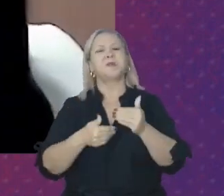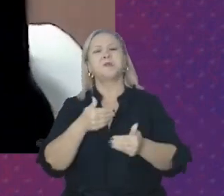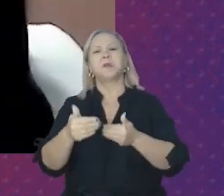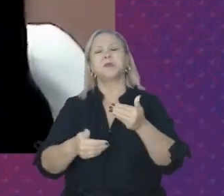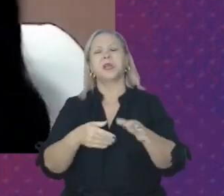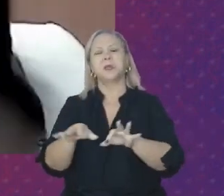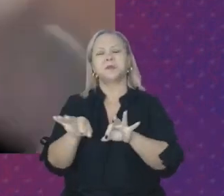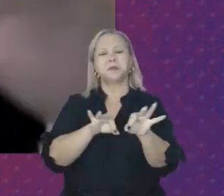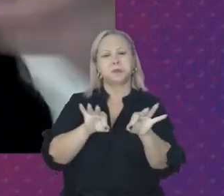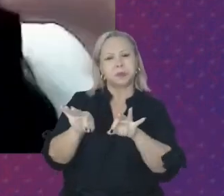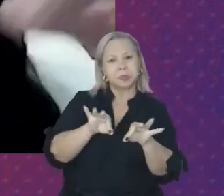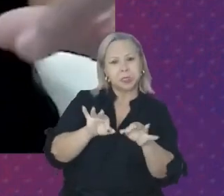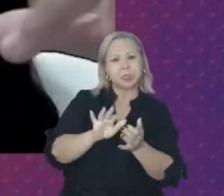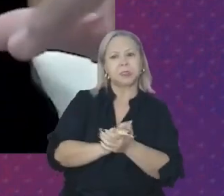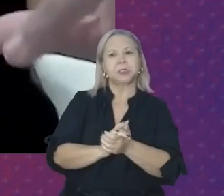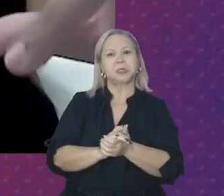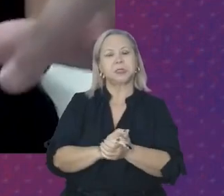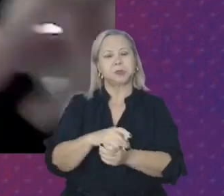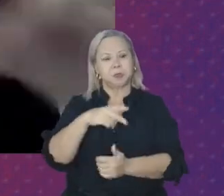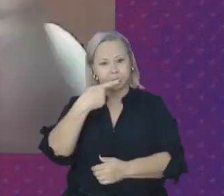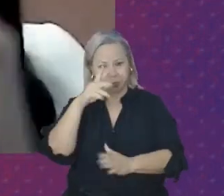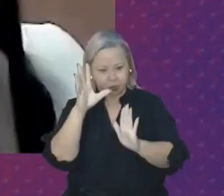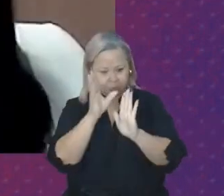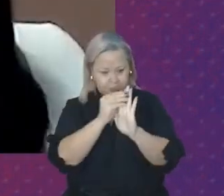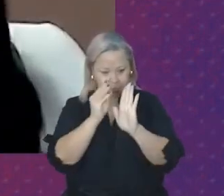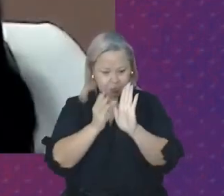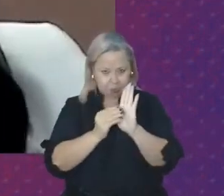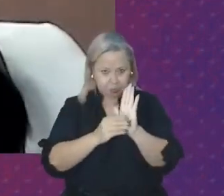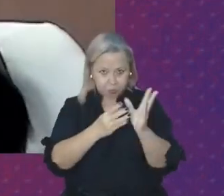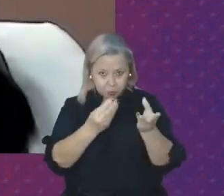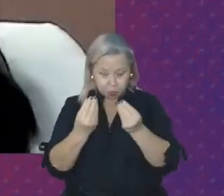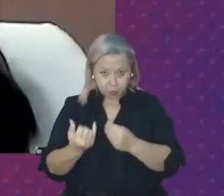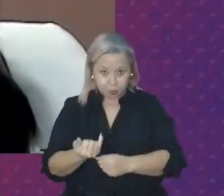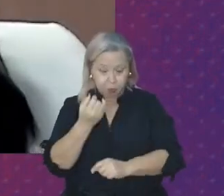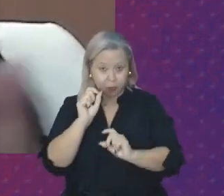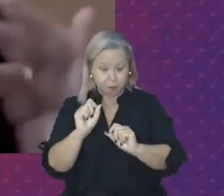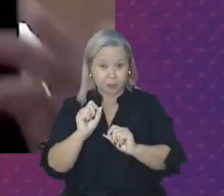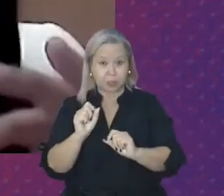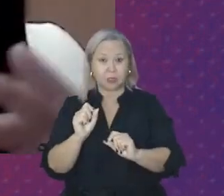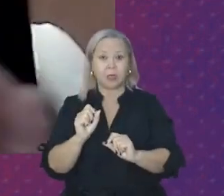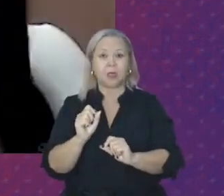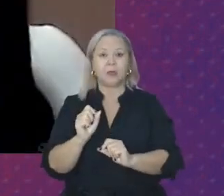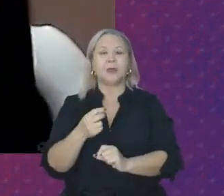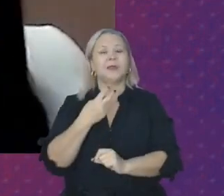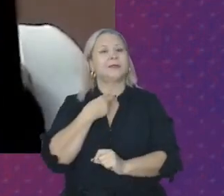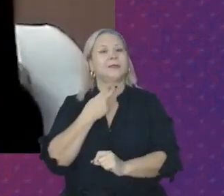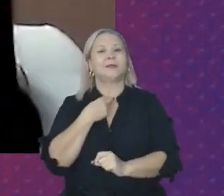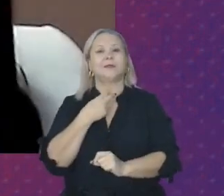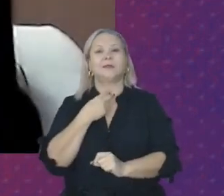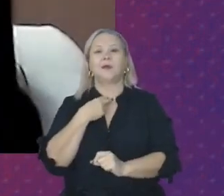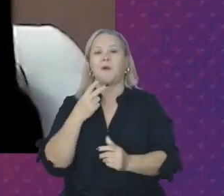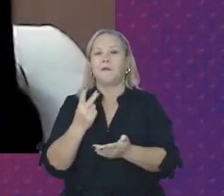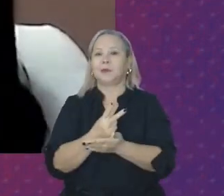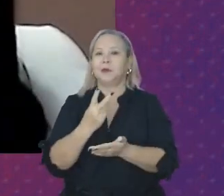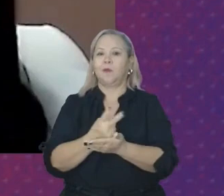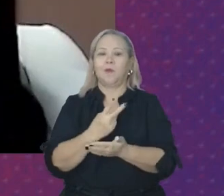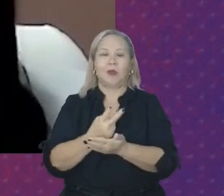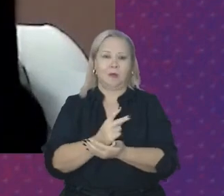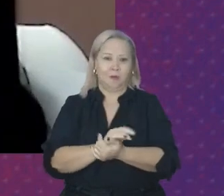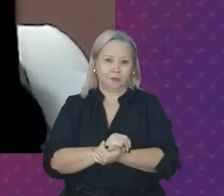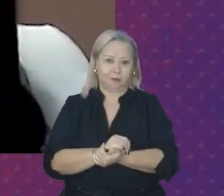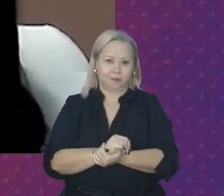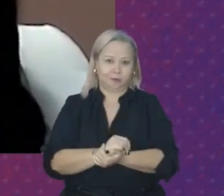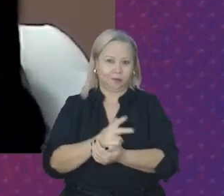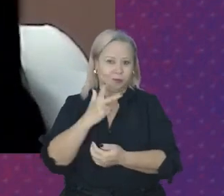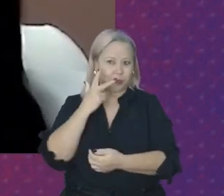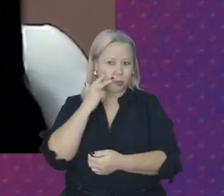de construção do seu conteúdo, é muito importante que você não cometa um erro comum a todos os políticos,